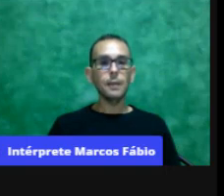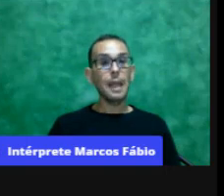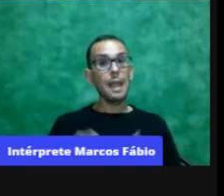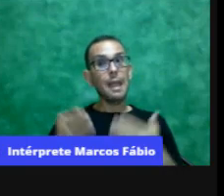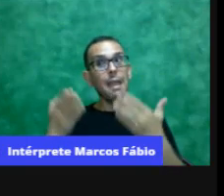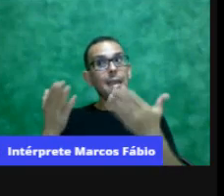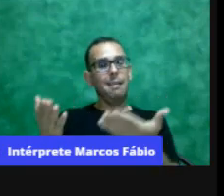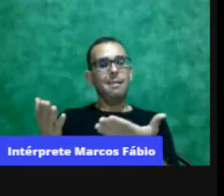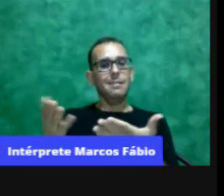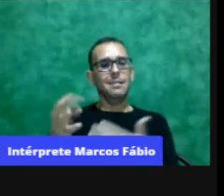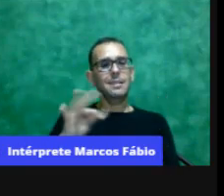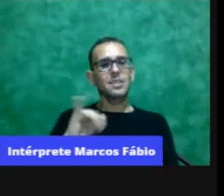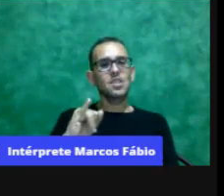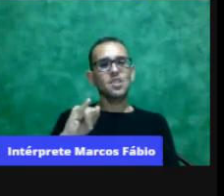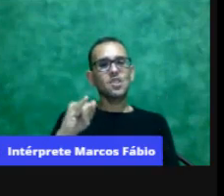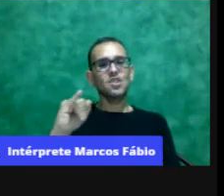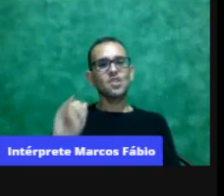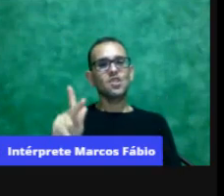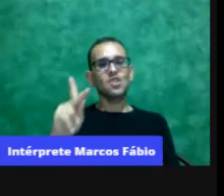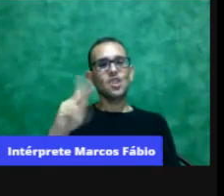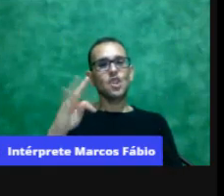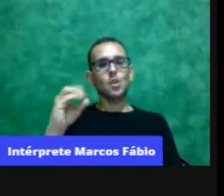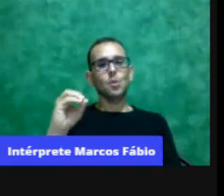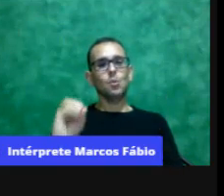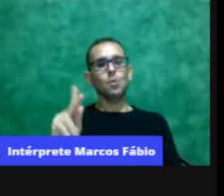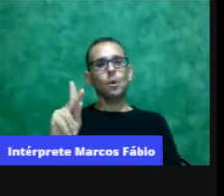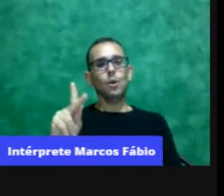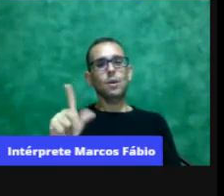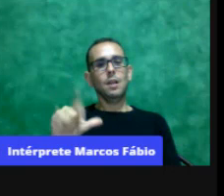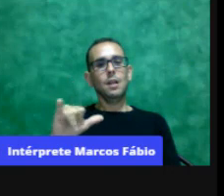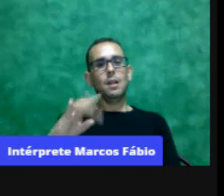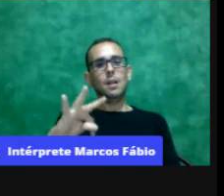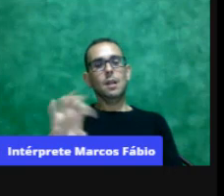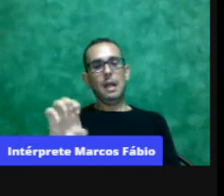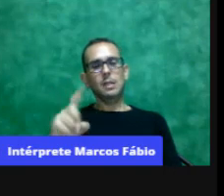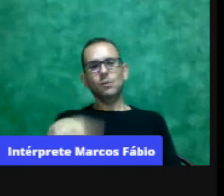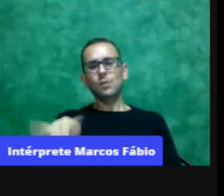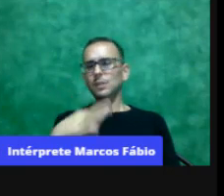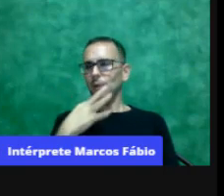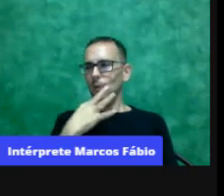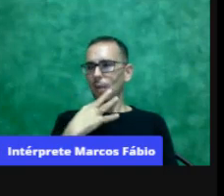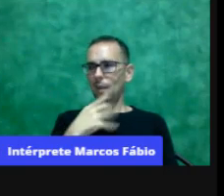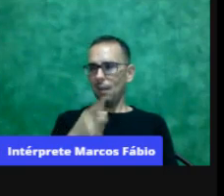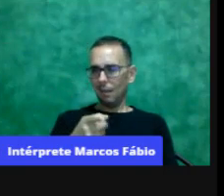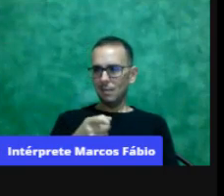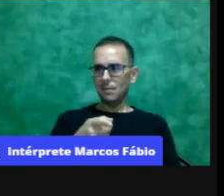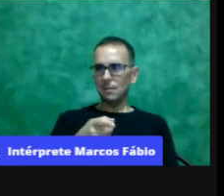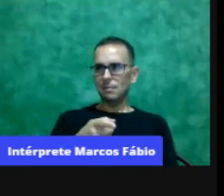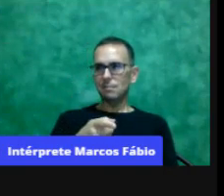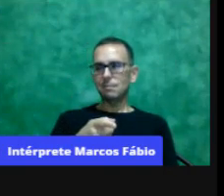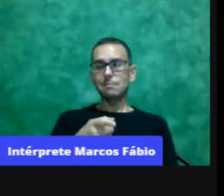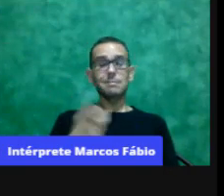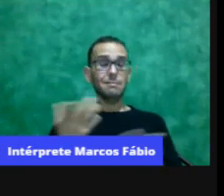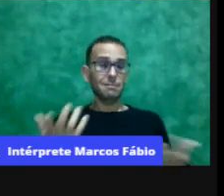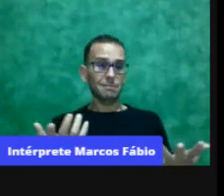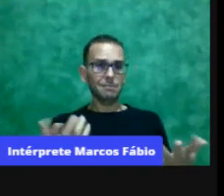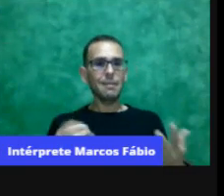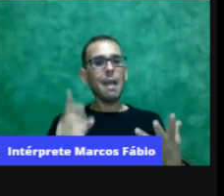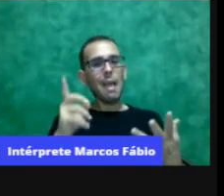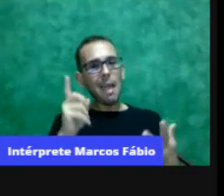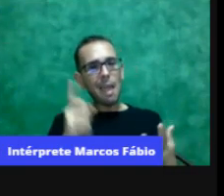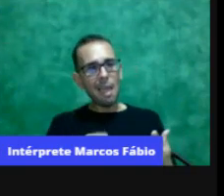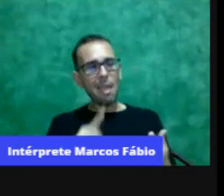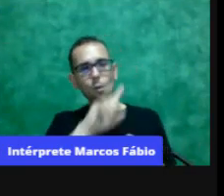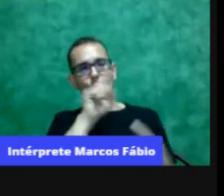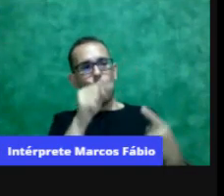Esse daqui, eu nem vou falar muito dele, porque eu acho que a maioria dos professores conhece, é o TikTok Lite, né? É uma versão